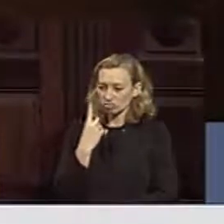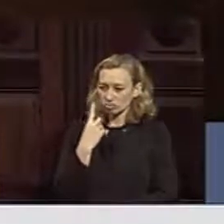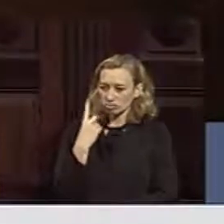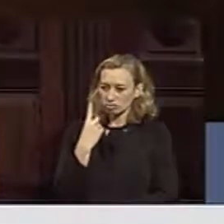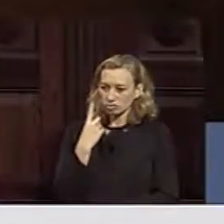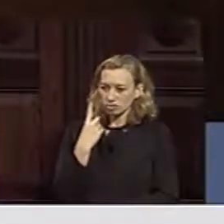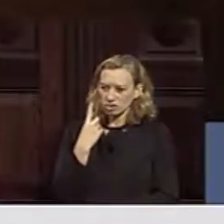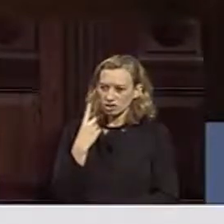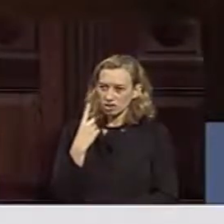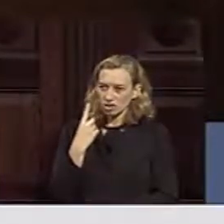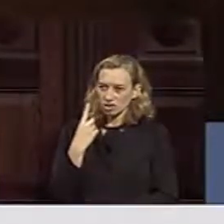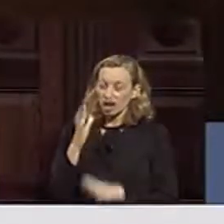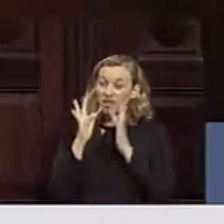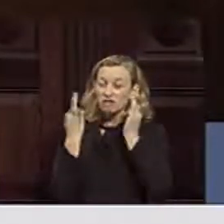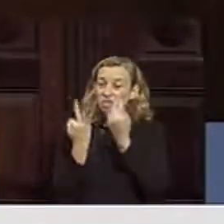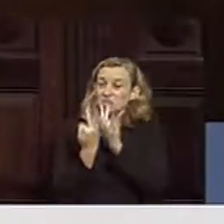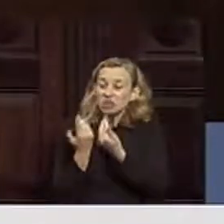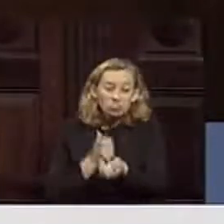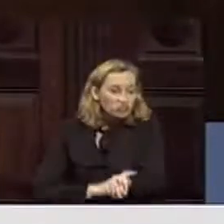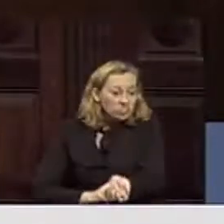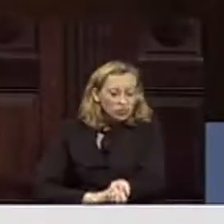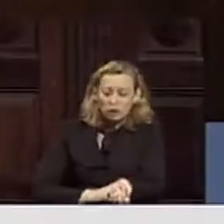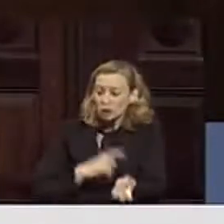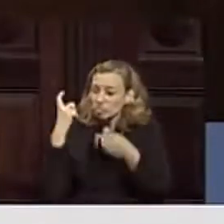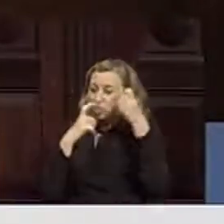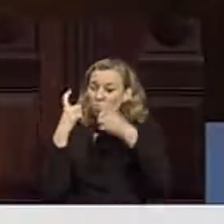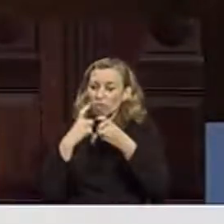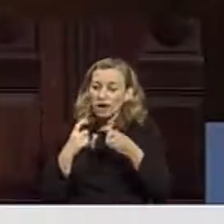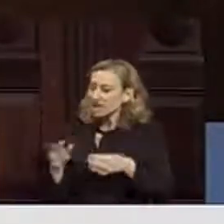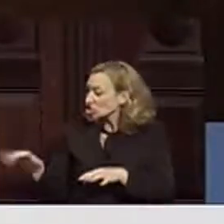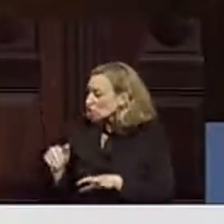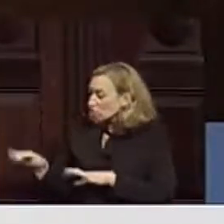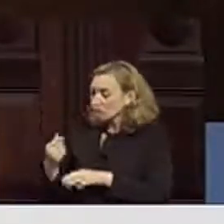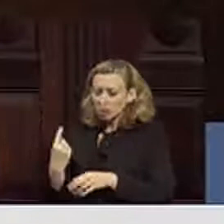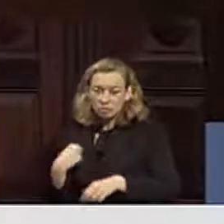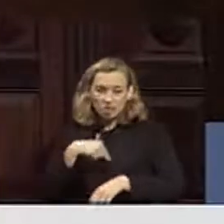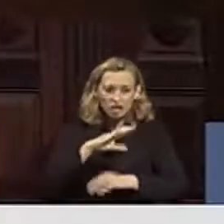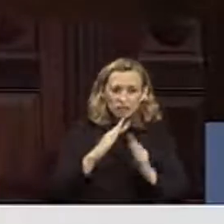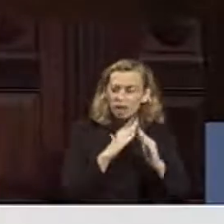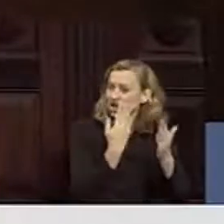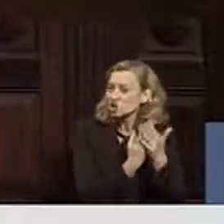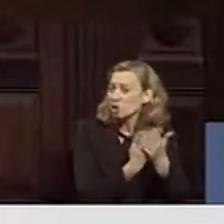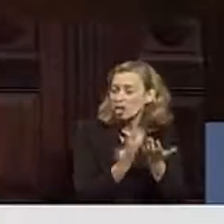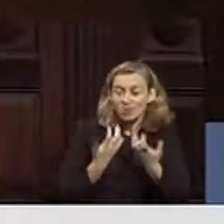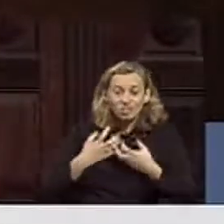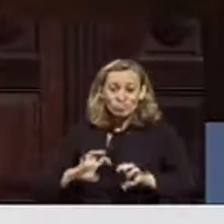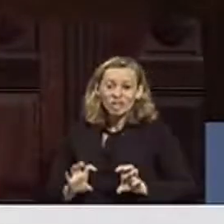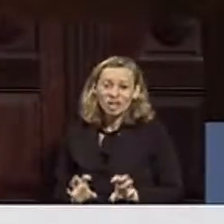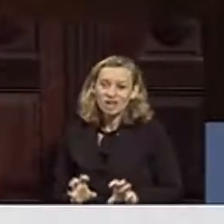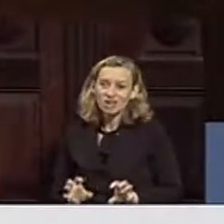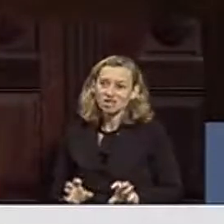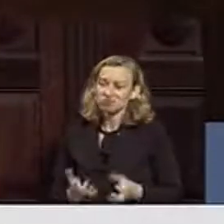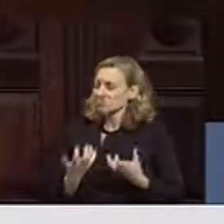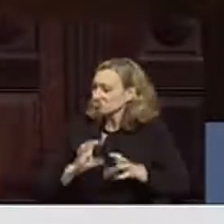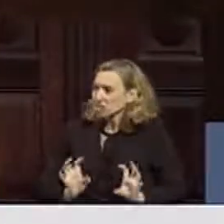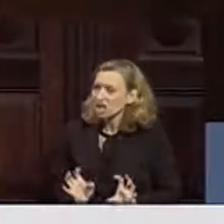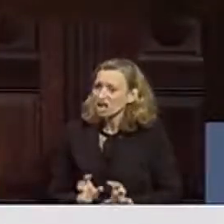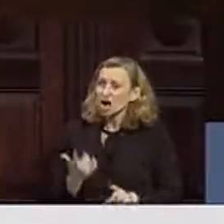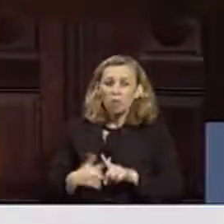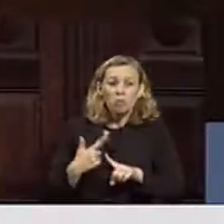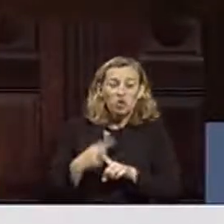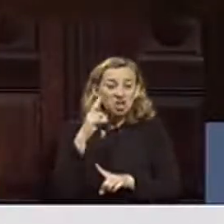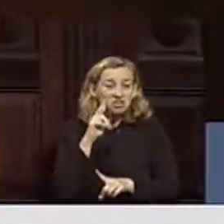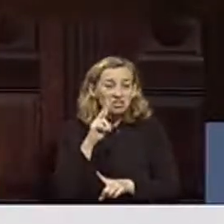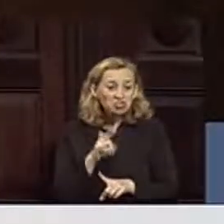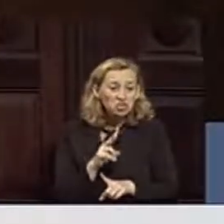para que ele se mantenha ativo, porque ele não pode ficar desamparado na escola, porque tem risco